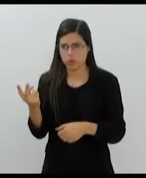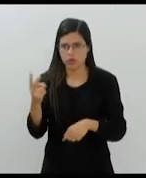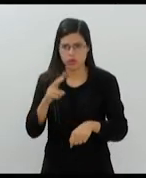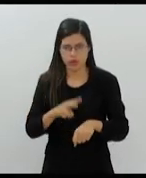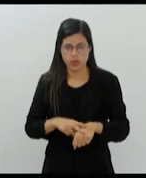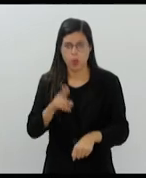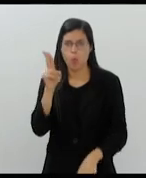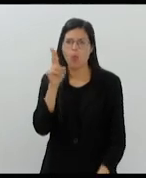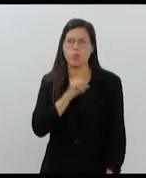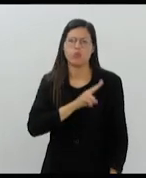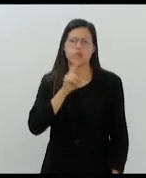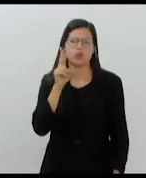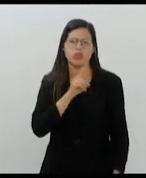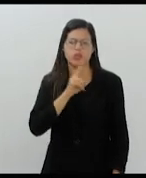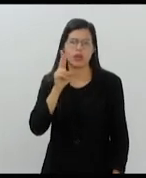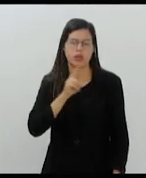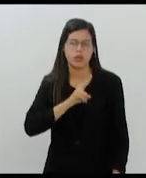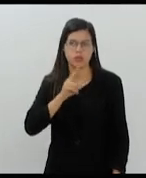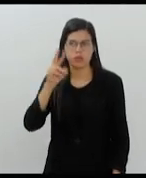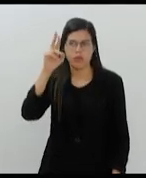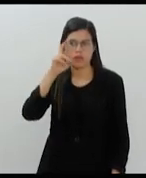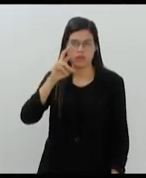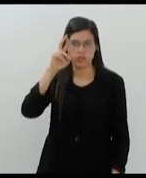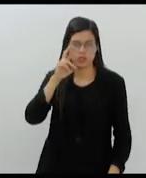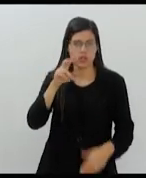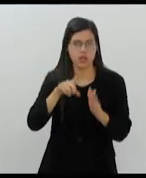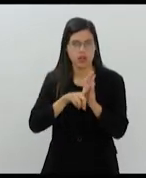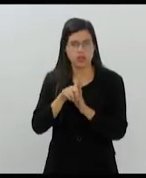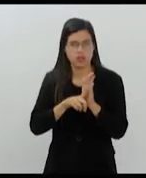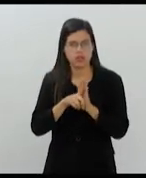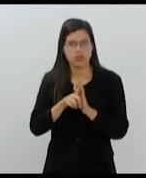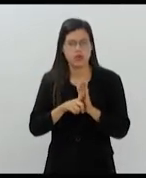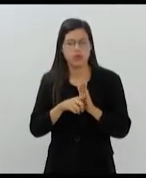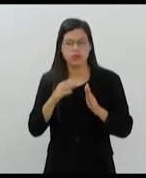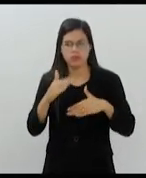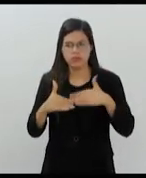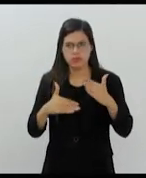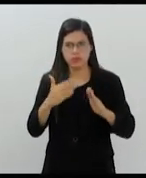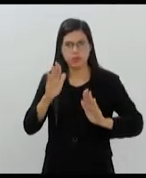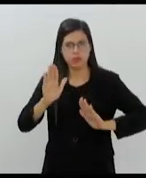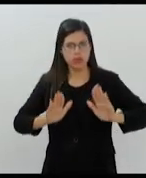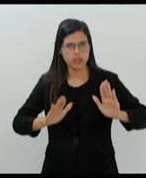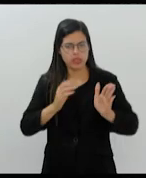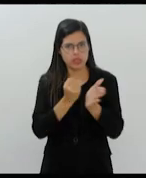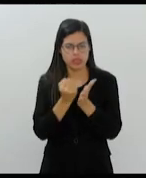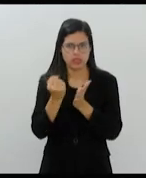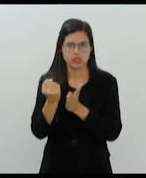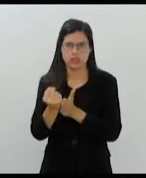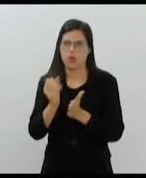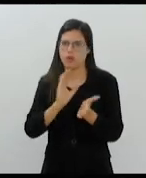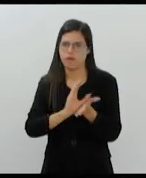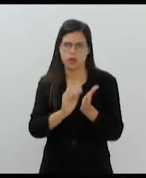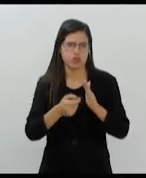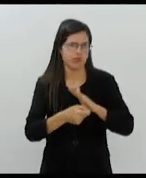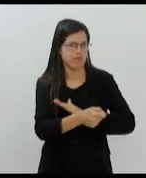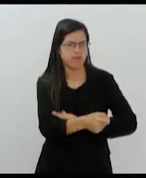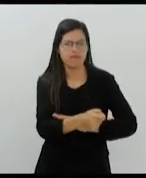urgente uma auditoria nos procedimentos licitatórios para este investimento